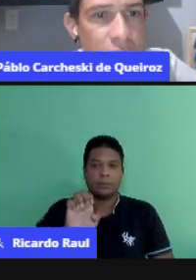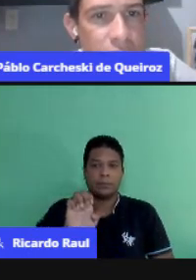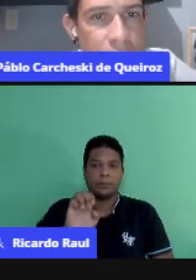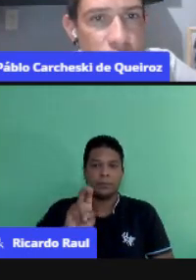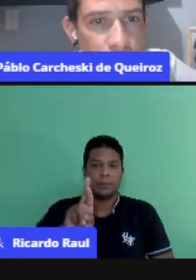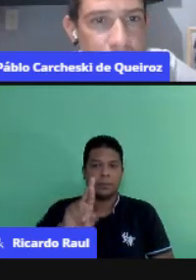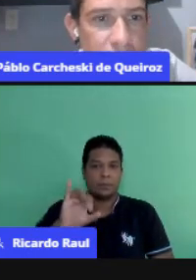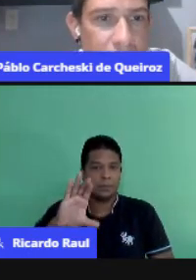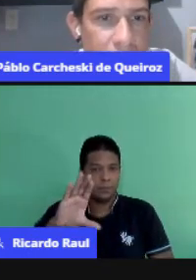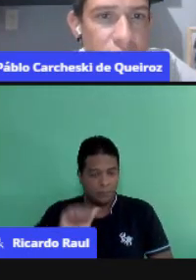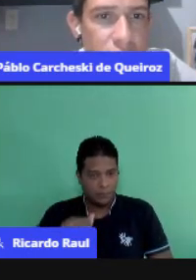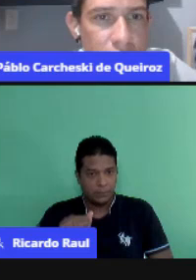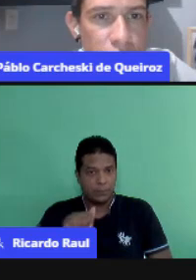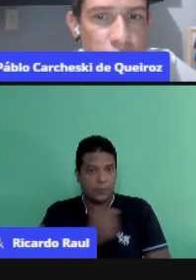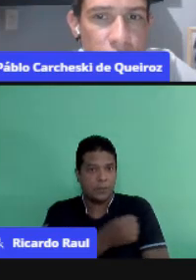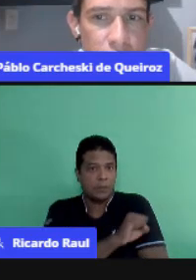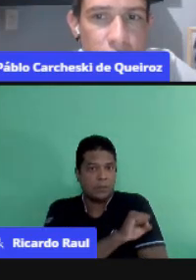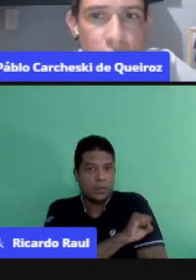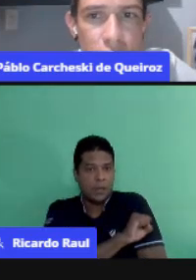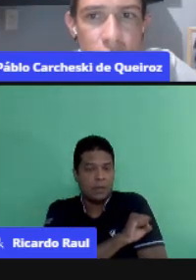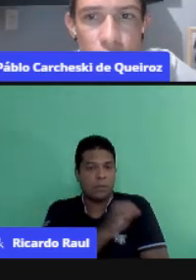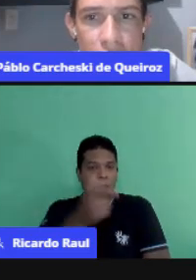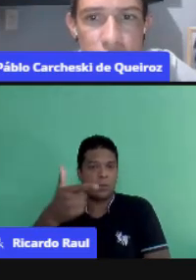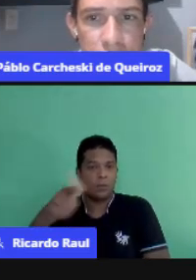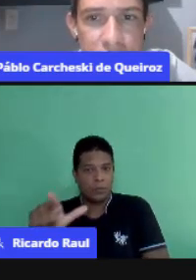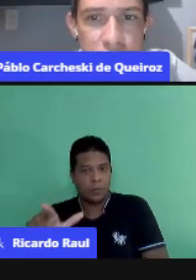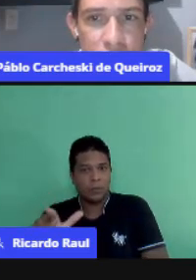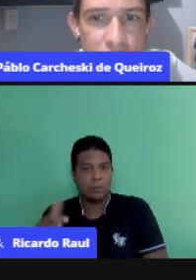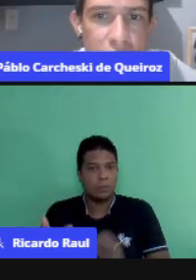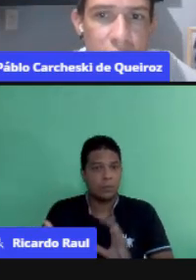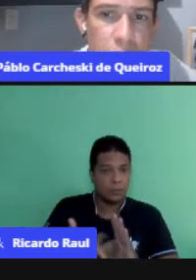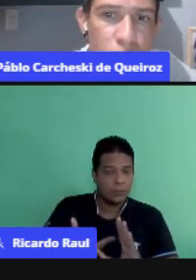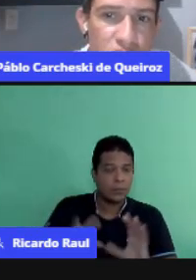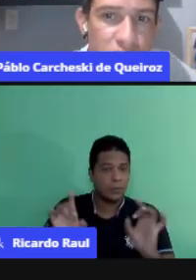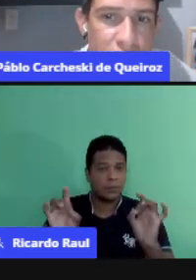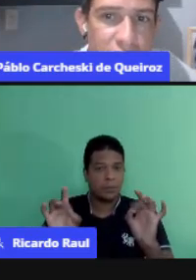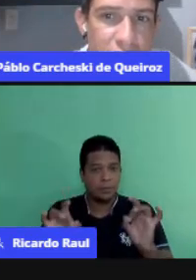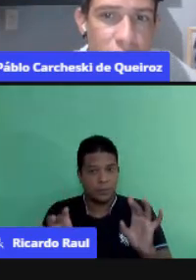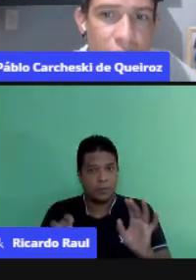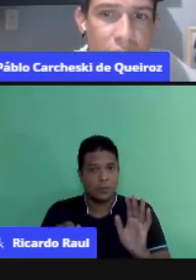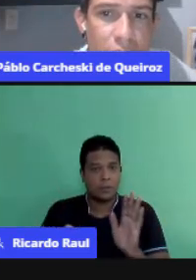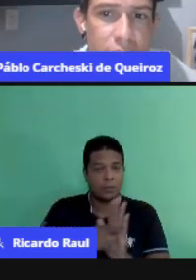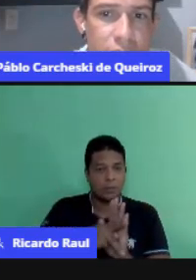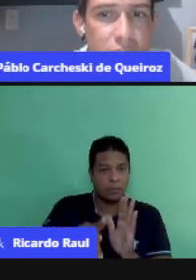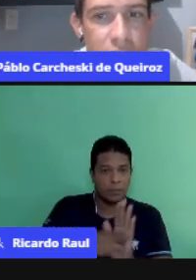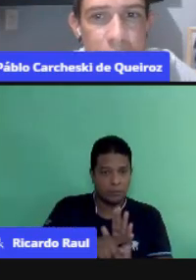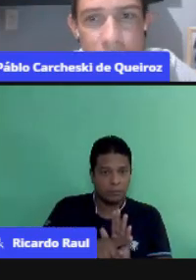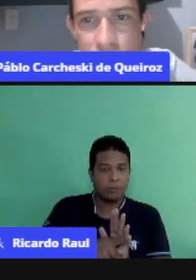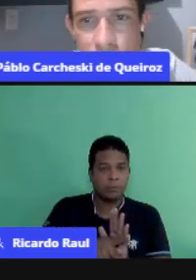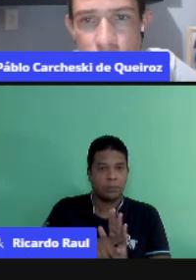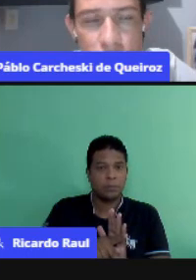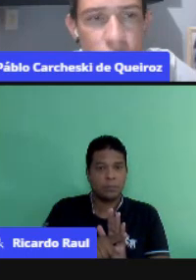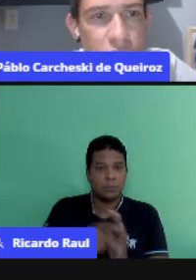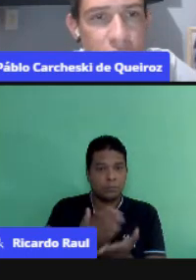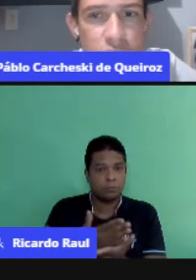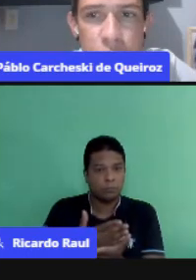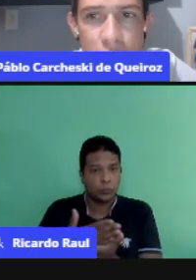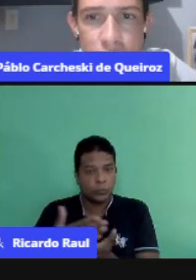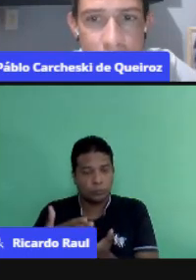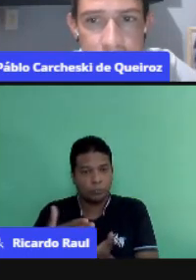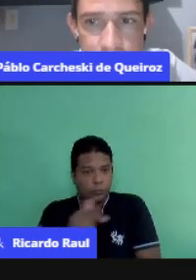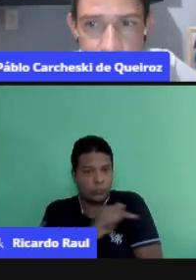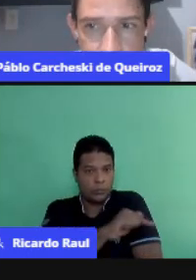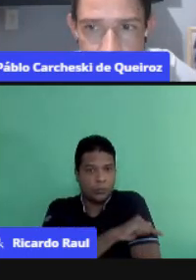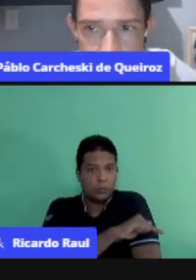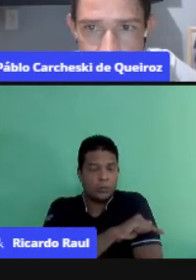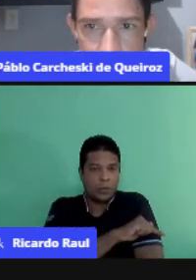às vezes até aparece mais de uma habilidade, né, no mesmo ano. No caso específico aqui, o que a gente está trazendo, ela se inicia a partir do 7º